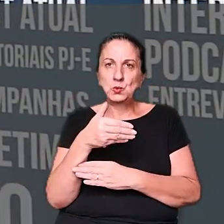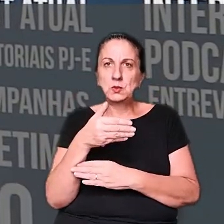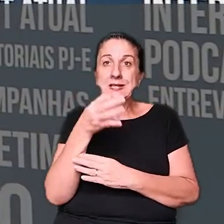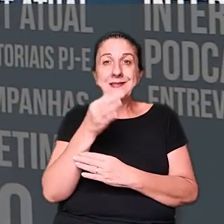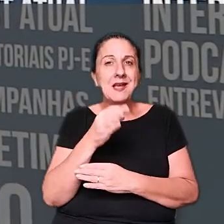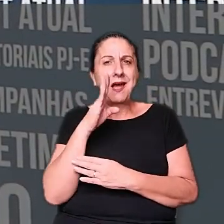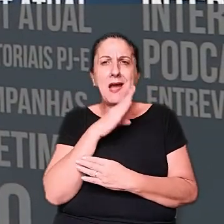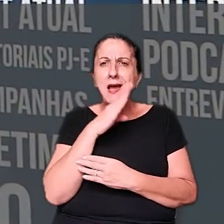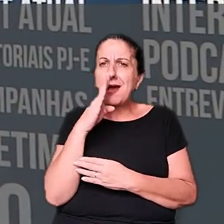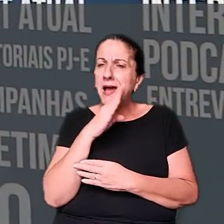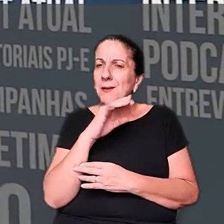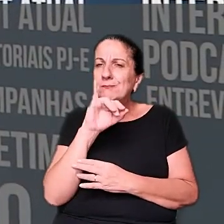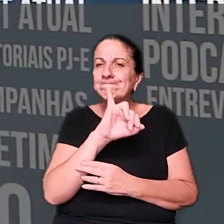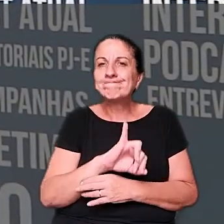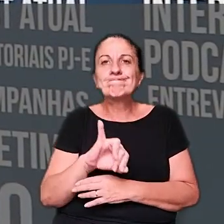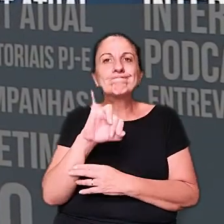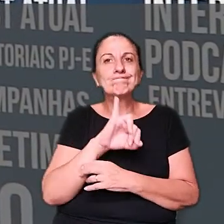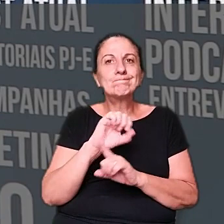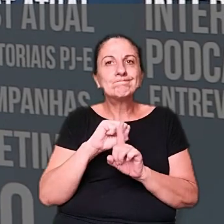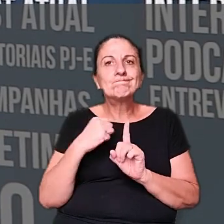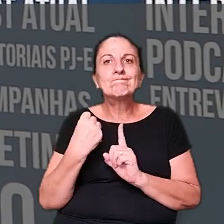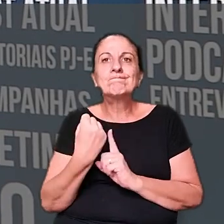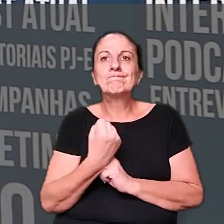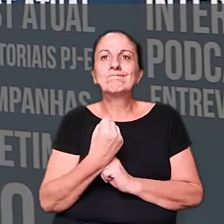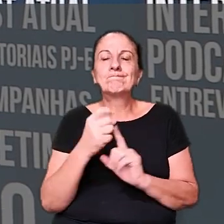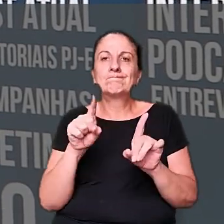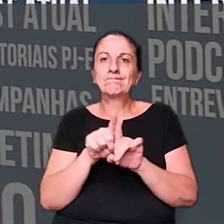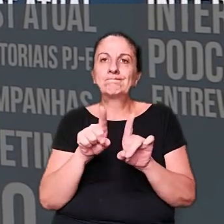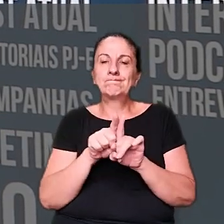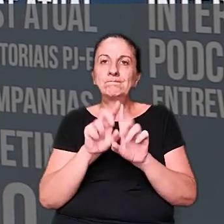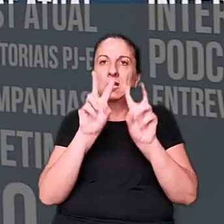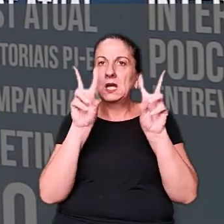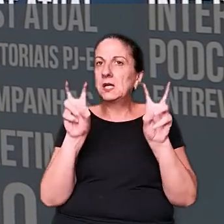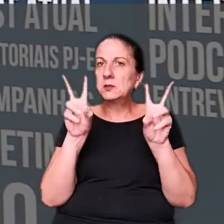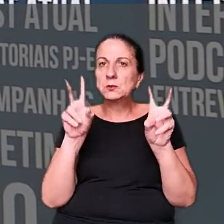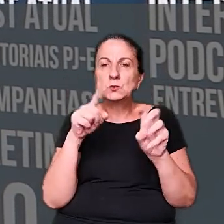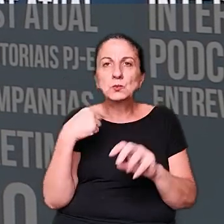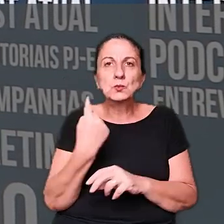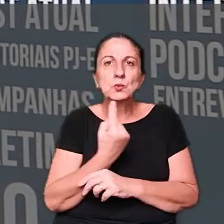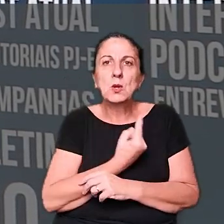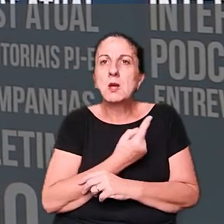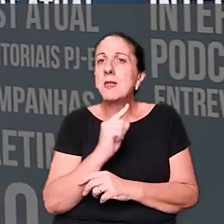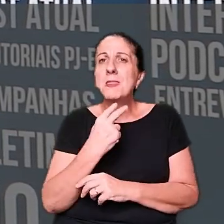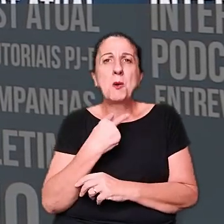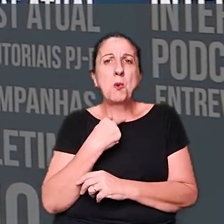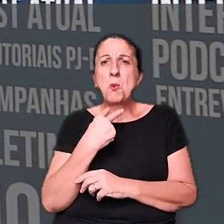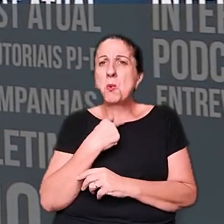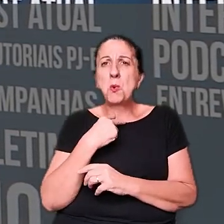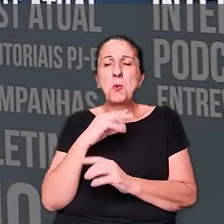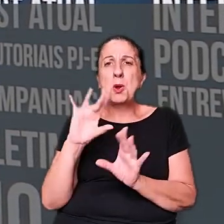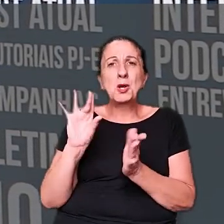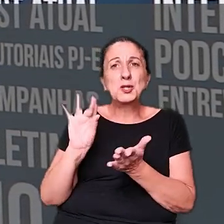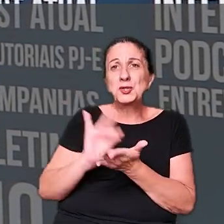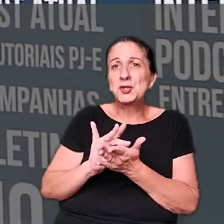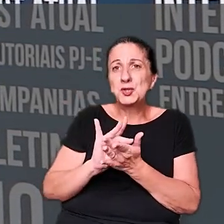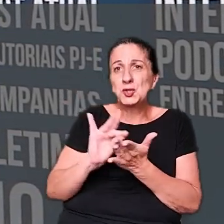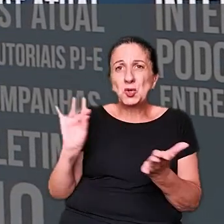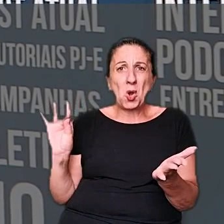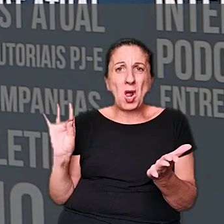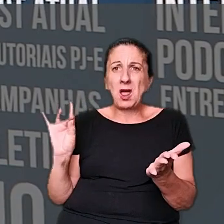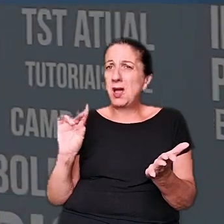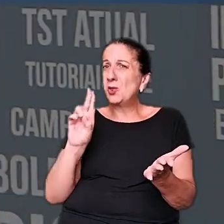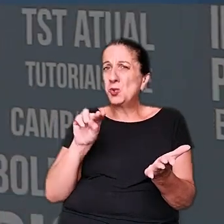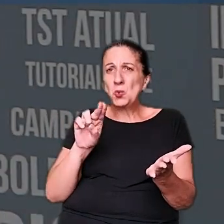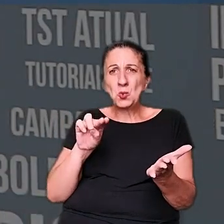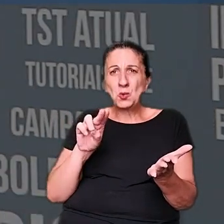trazem uma certa urgência, uma relevância social. São assuntos dos quais a gente não pode se descolar